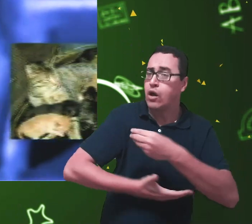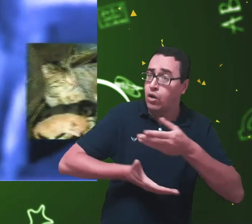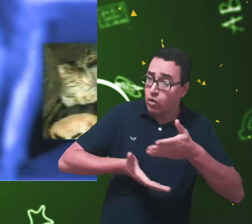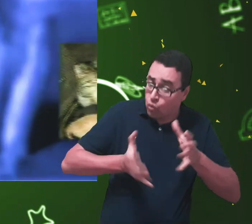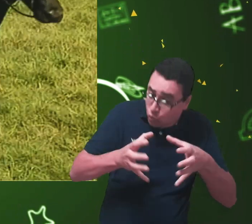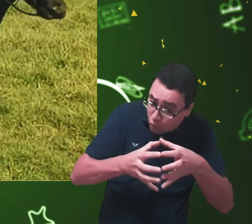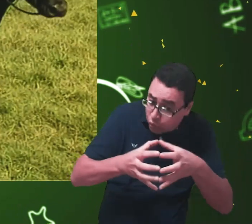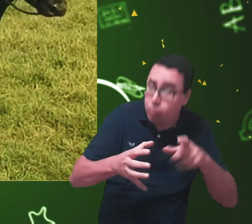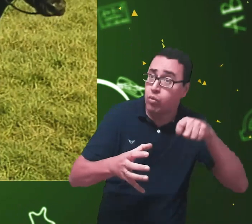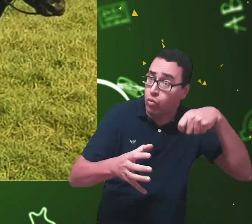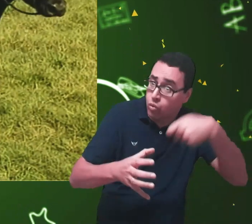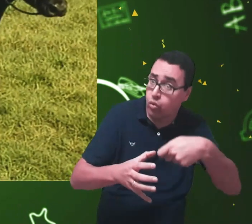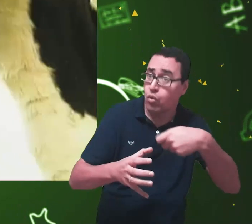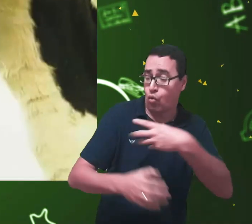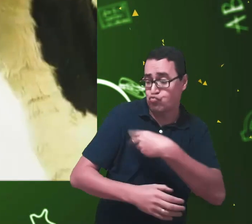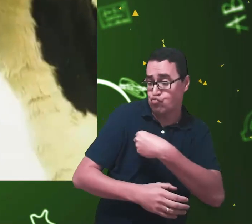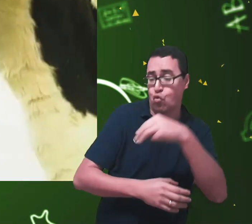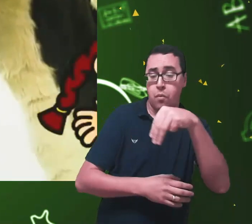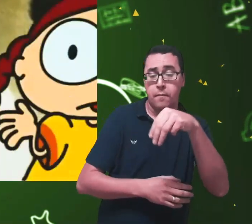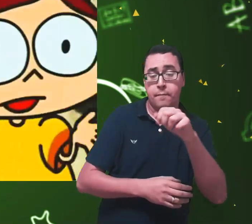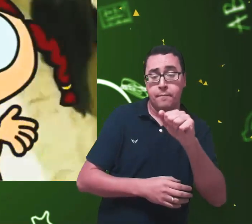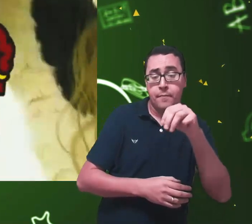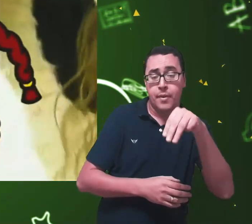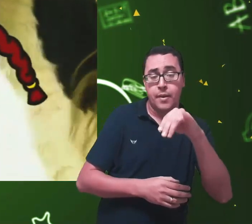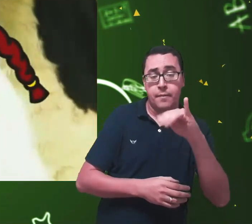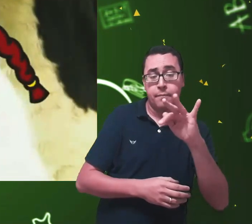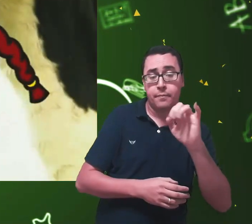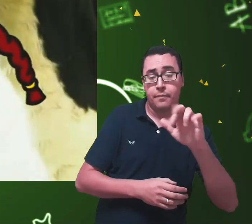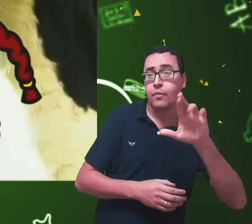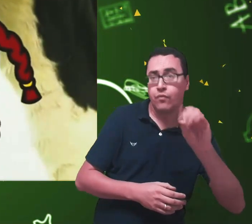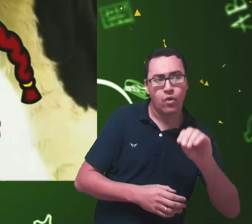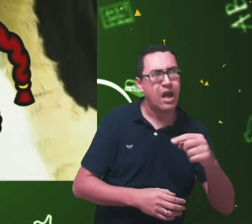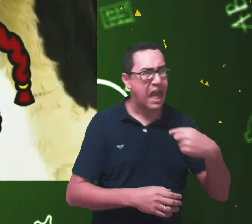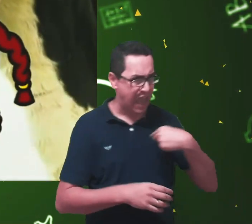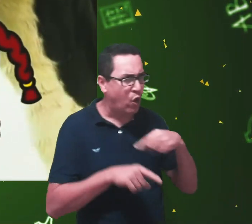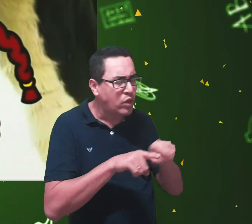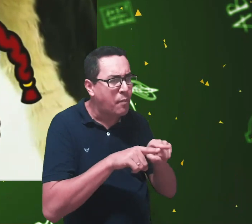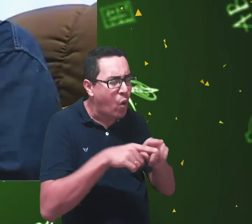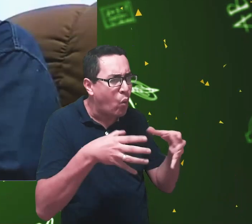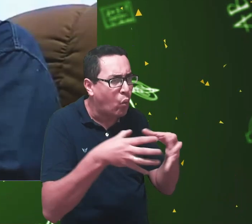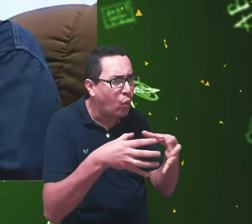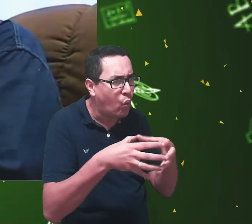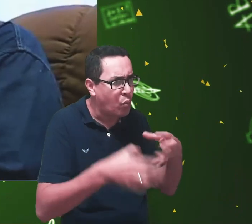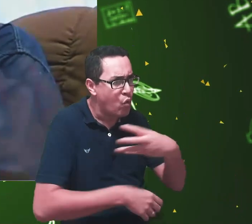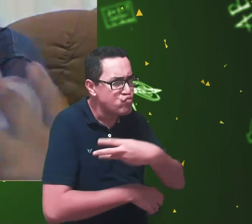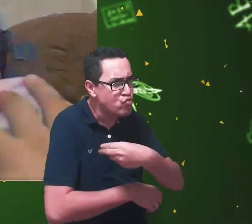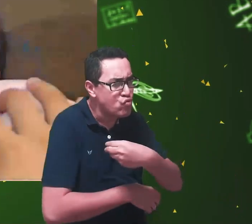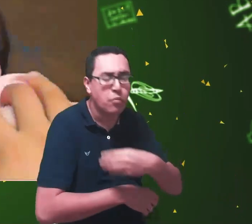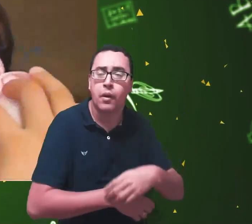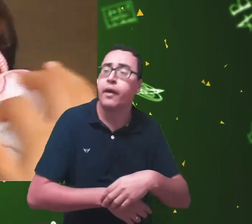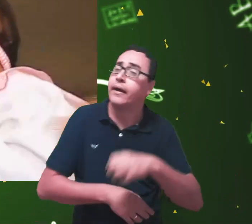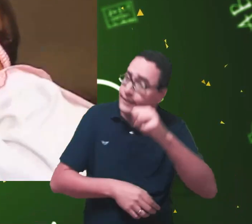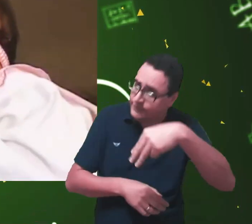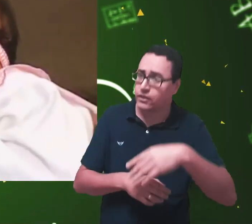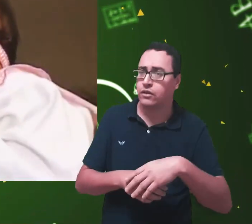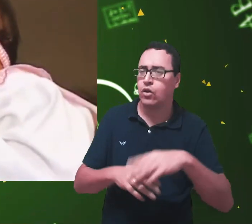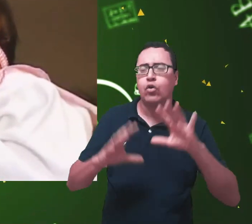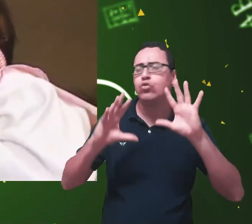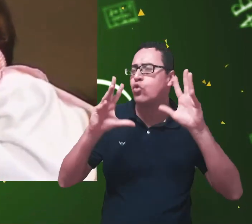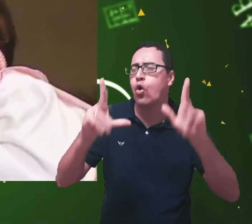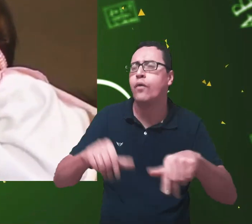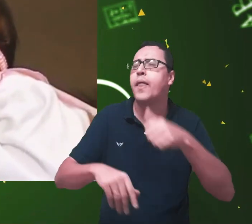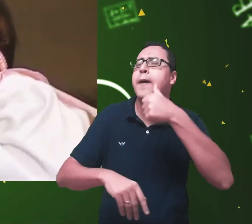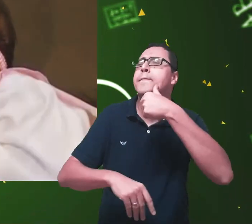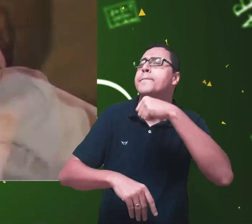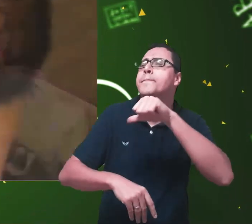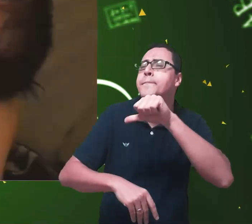pequenos, eles são conhecidos como mamíferos. Então eu sou uma mamífera? Isso mesmo. Todas as